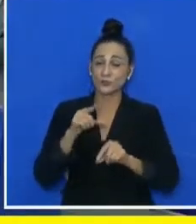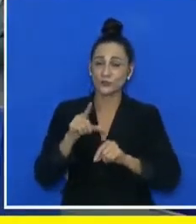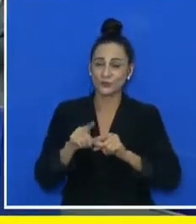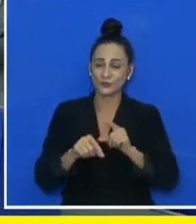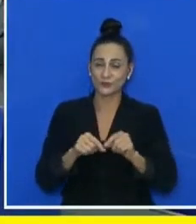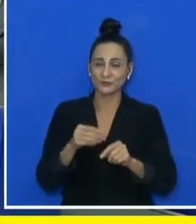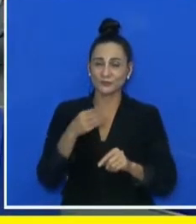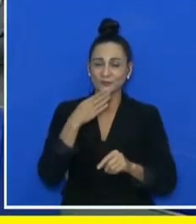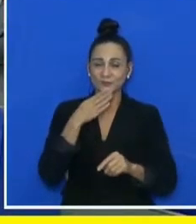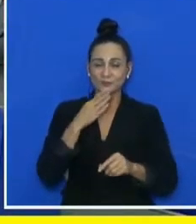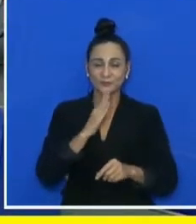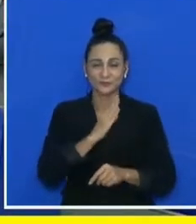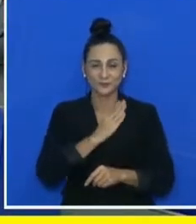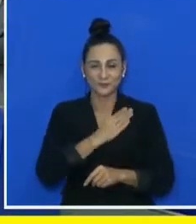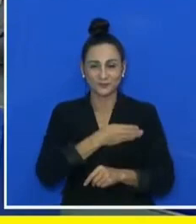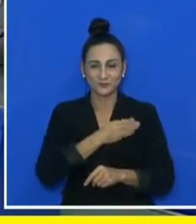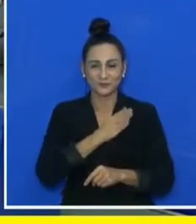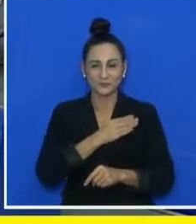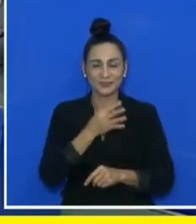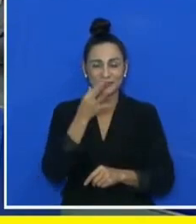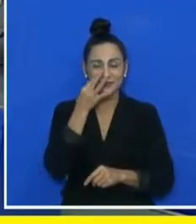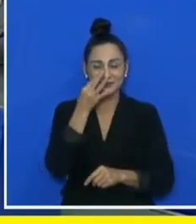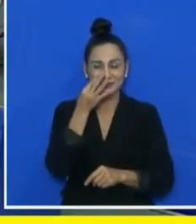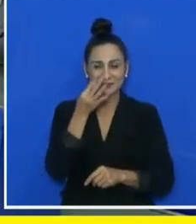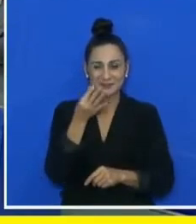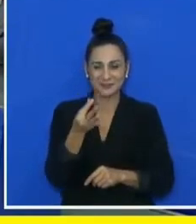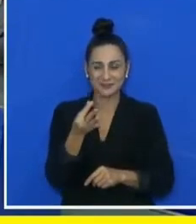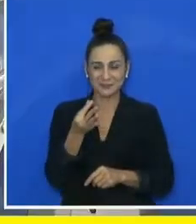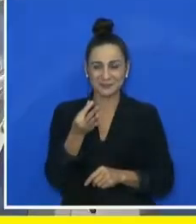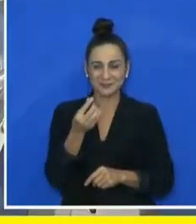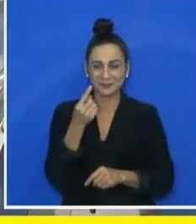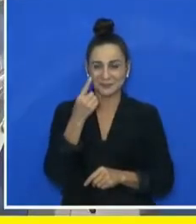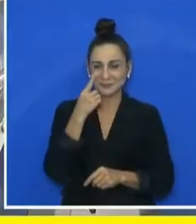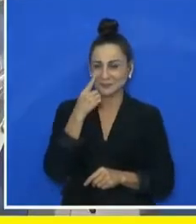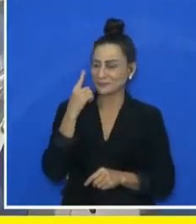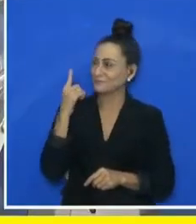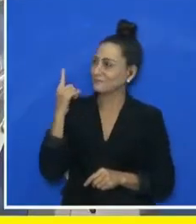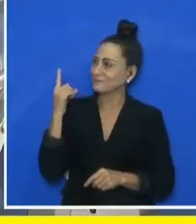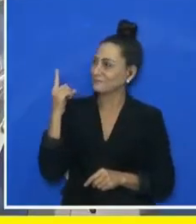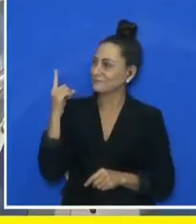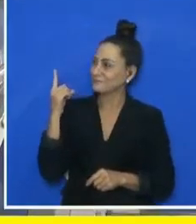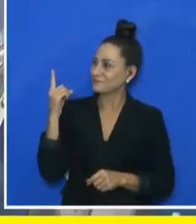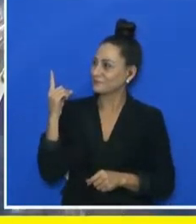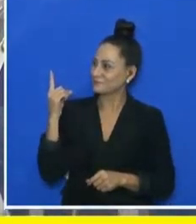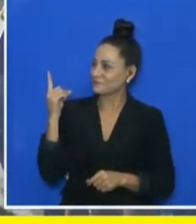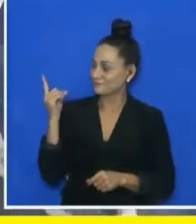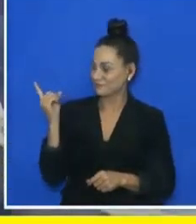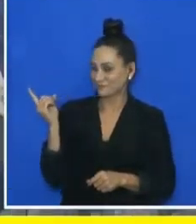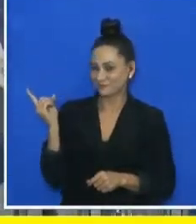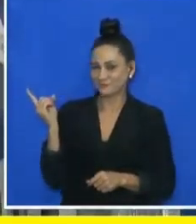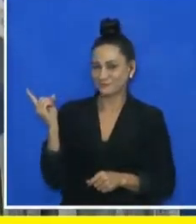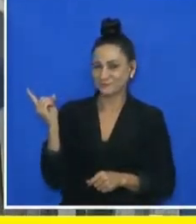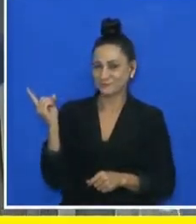sorteio do time do coração. Atenção, bolas ao globo, valendo!